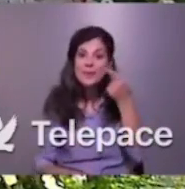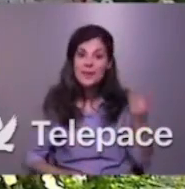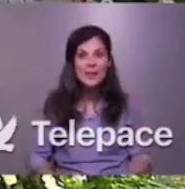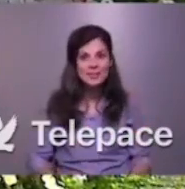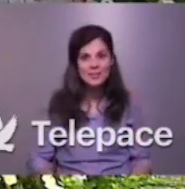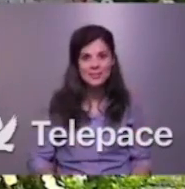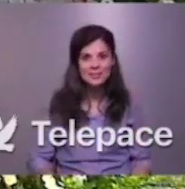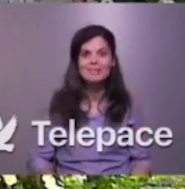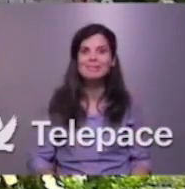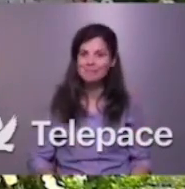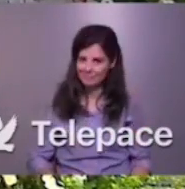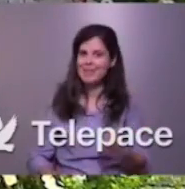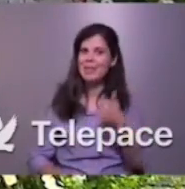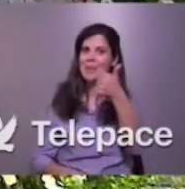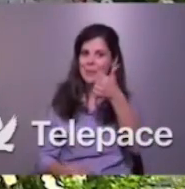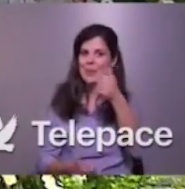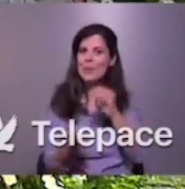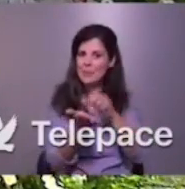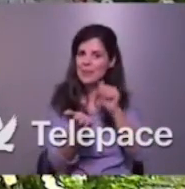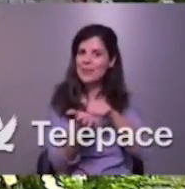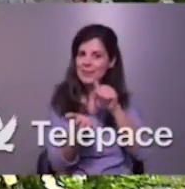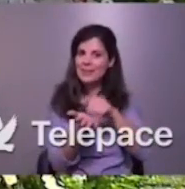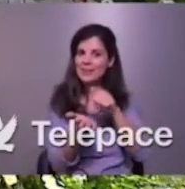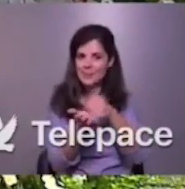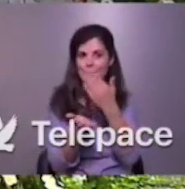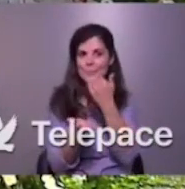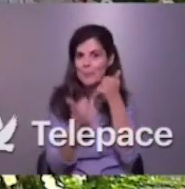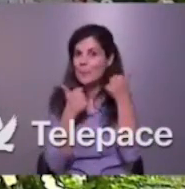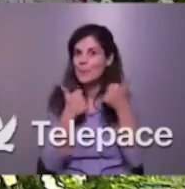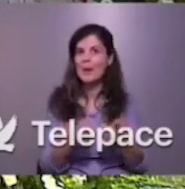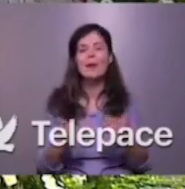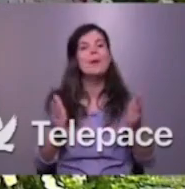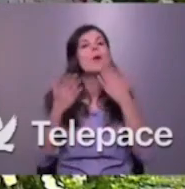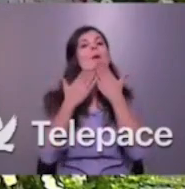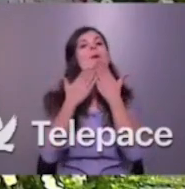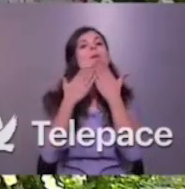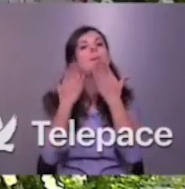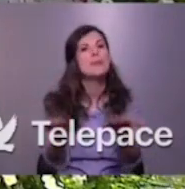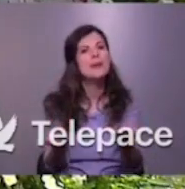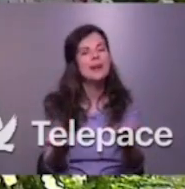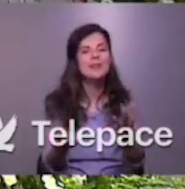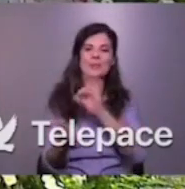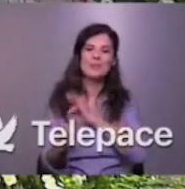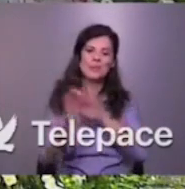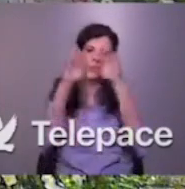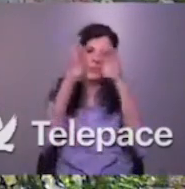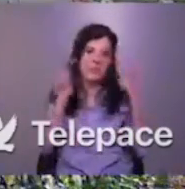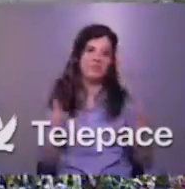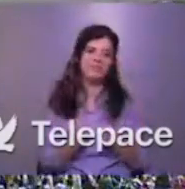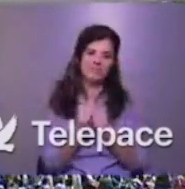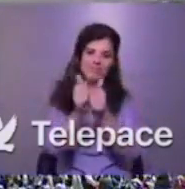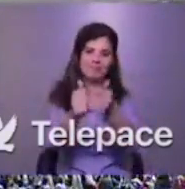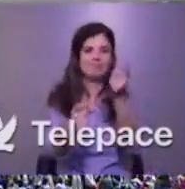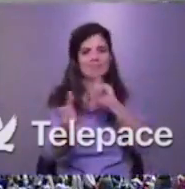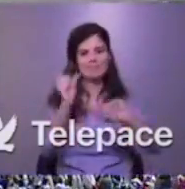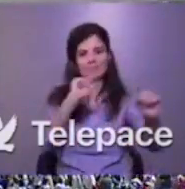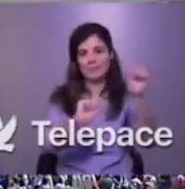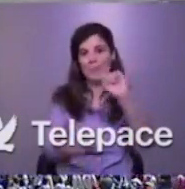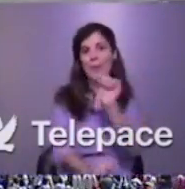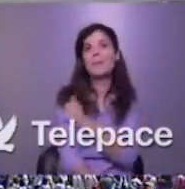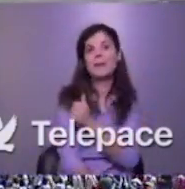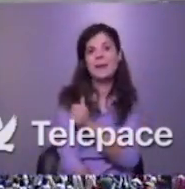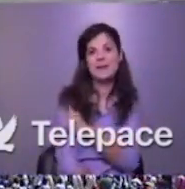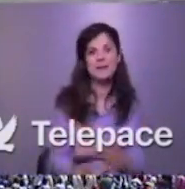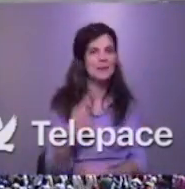e agora bom almoço a todos. Muito obrigado e que o Senhor acompanhe a todos no regresso a